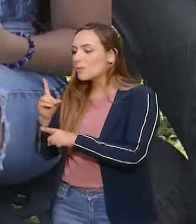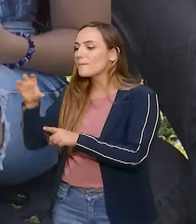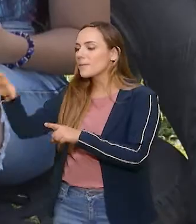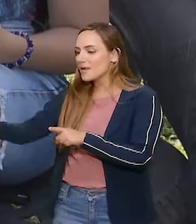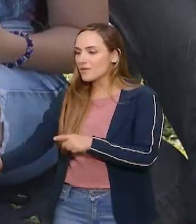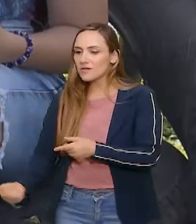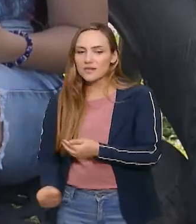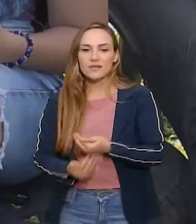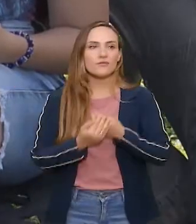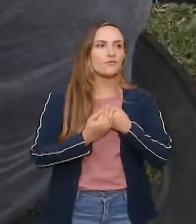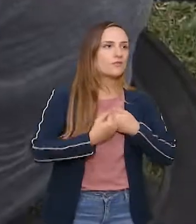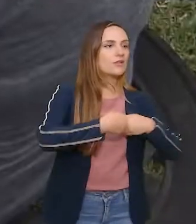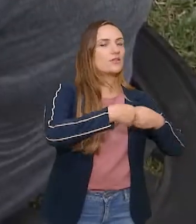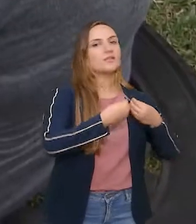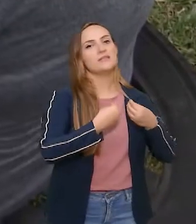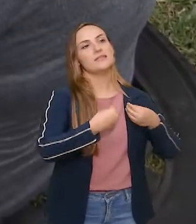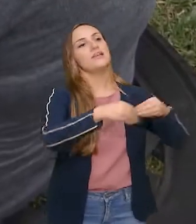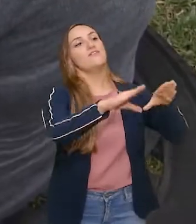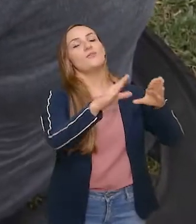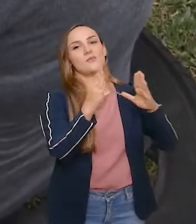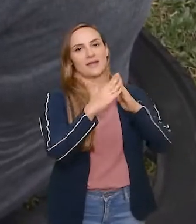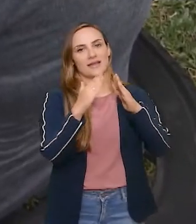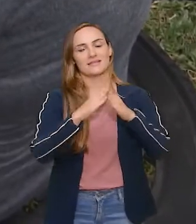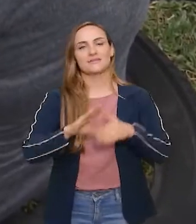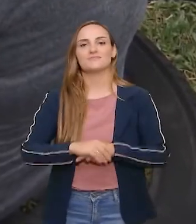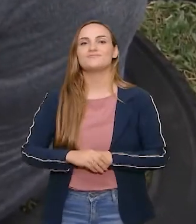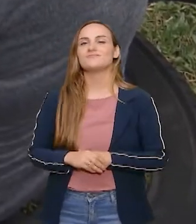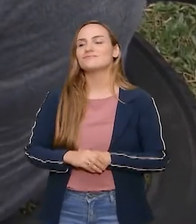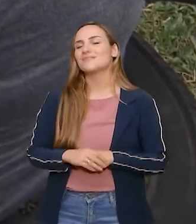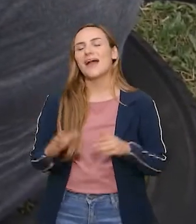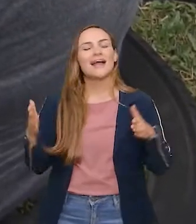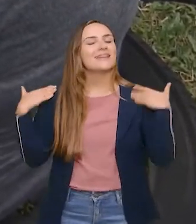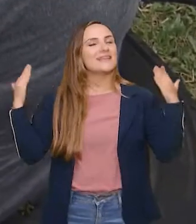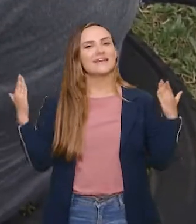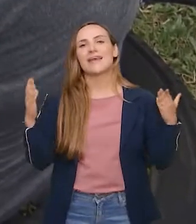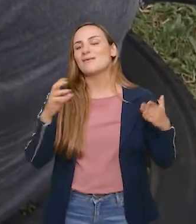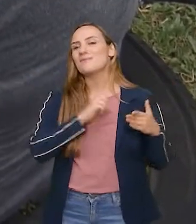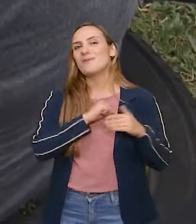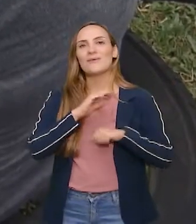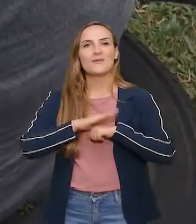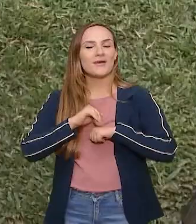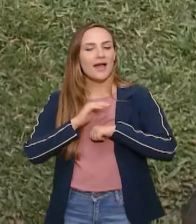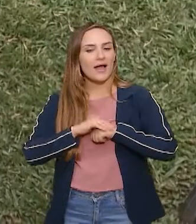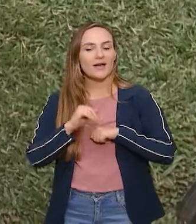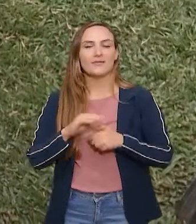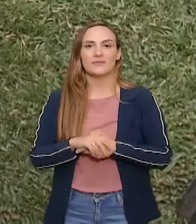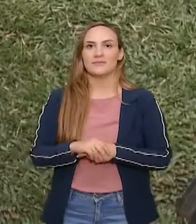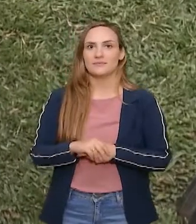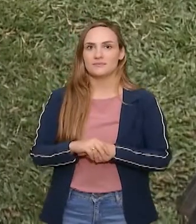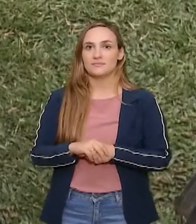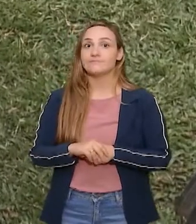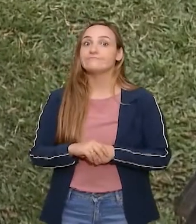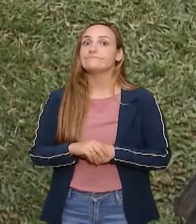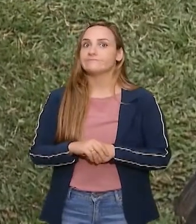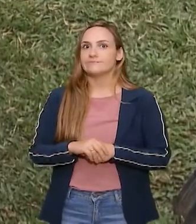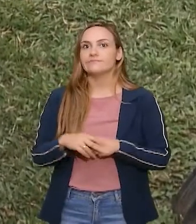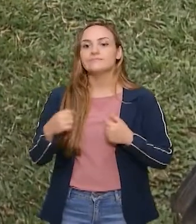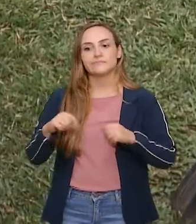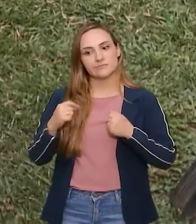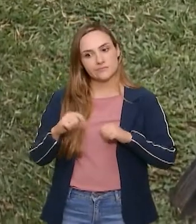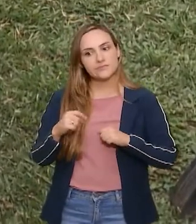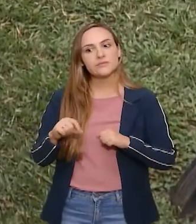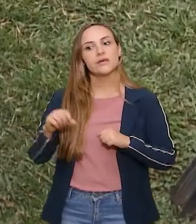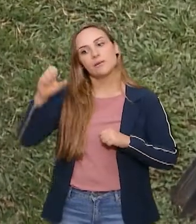carro e levamos ele para casa. Alegria, amor, cuidado e cada um no seu tempo, né, Simon? Para aprender a se comportar bem com